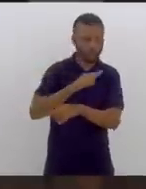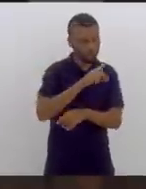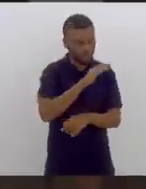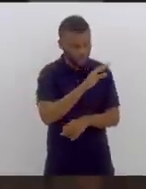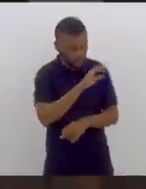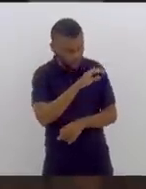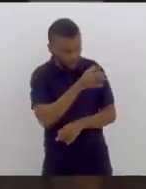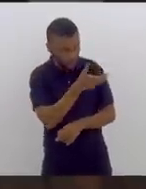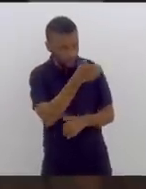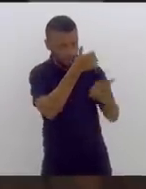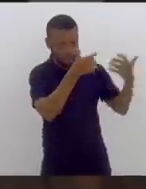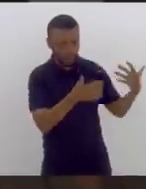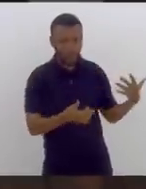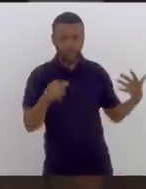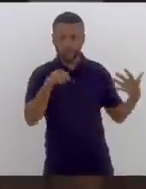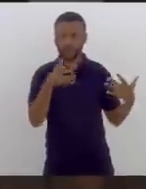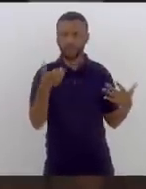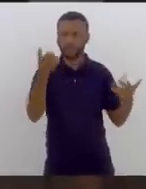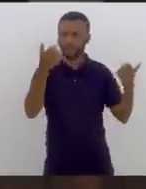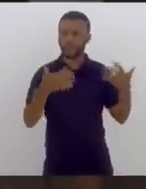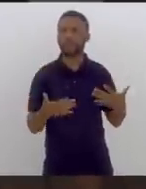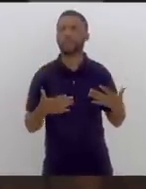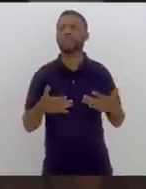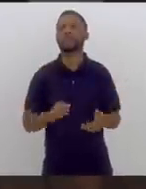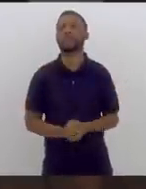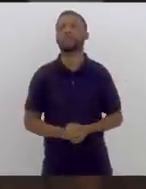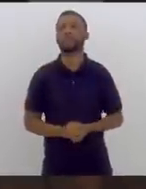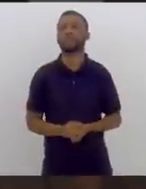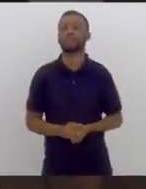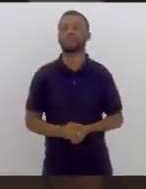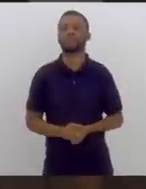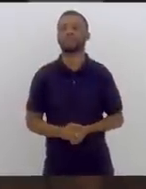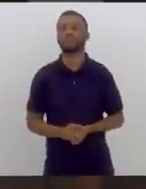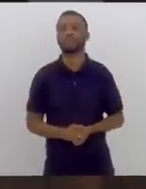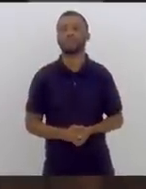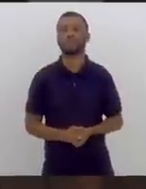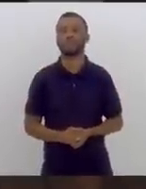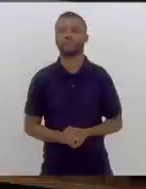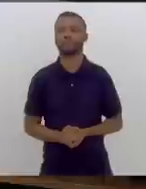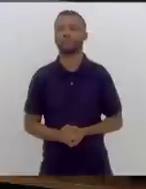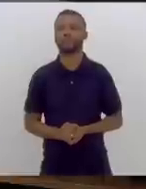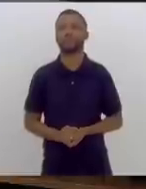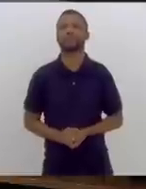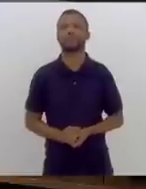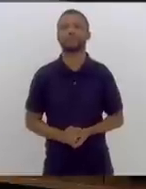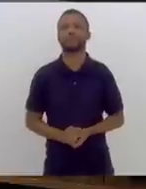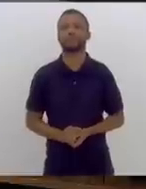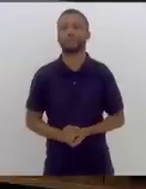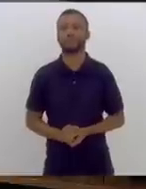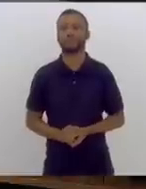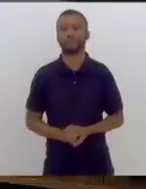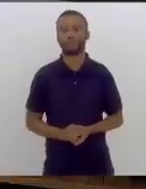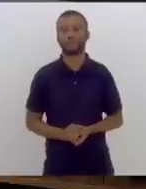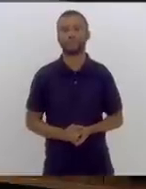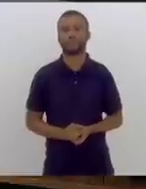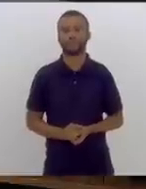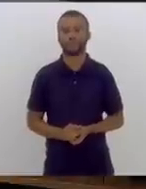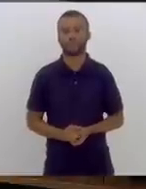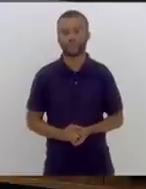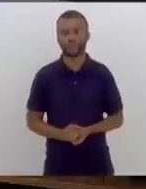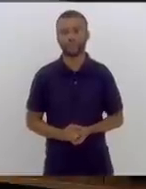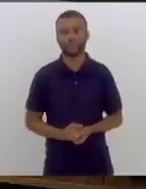falar você vai querer falar aí eles vão deixar vocês falarem então Valentina com a palavra